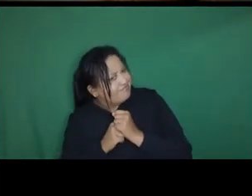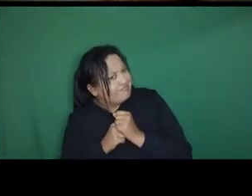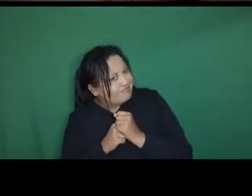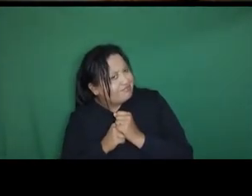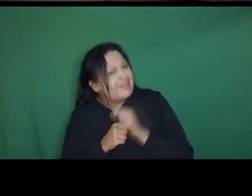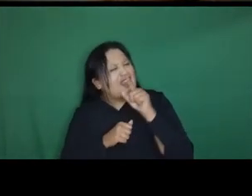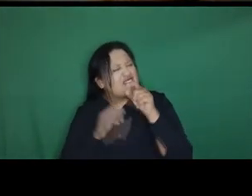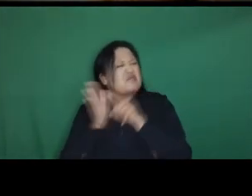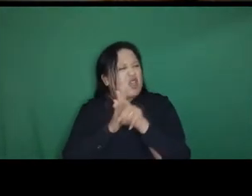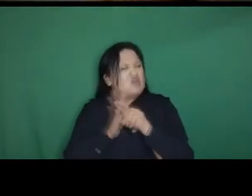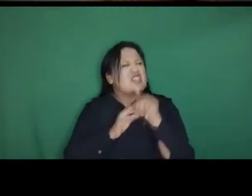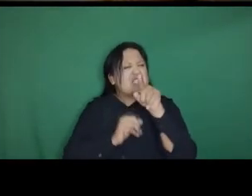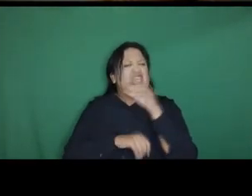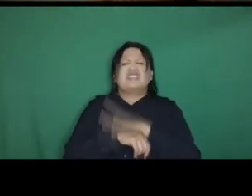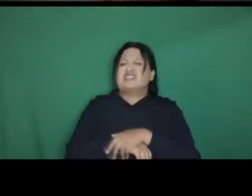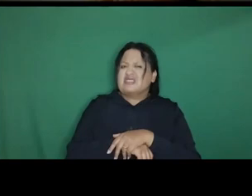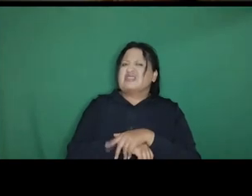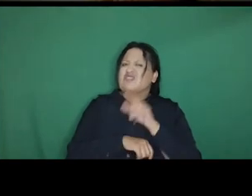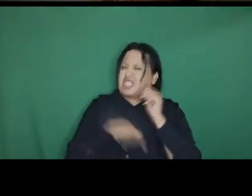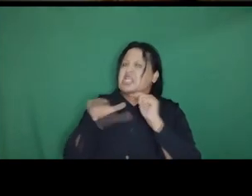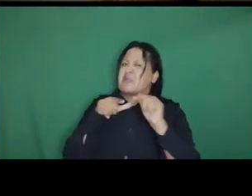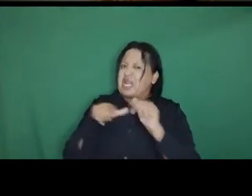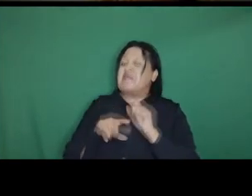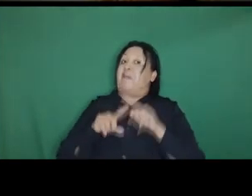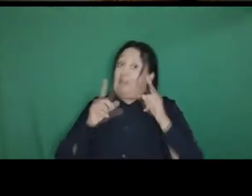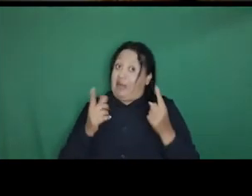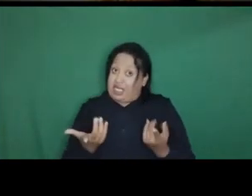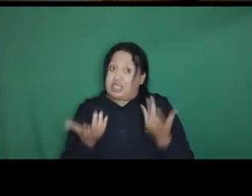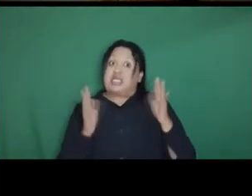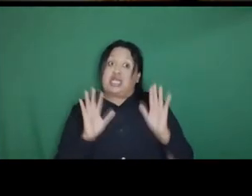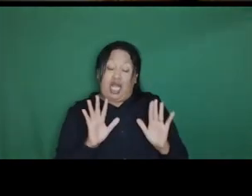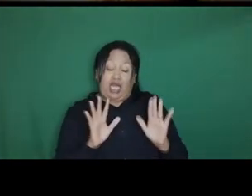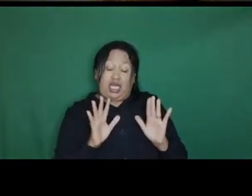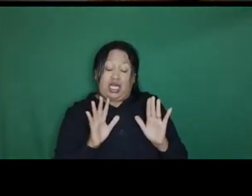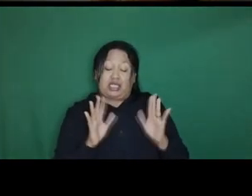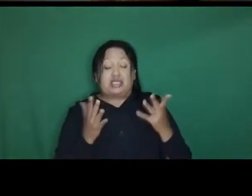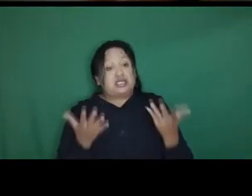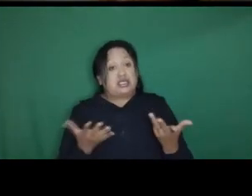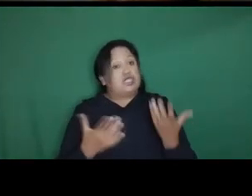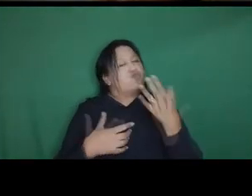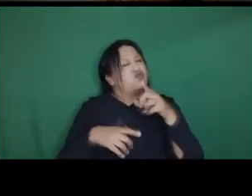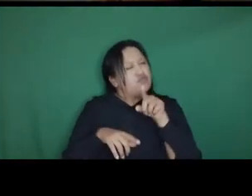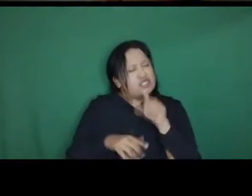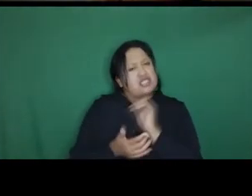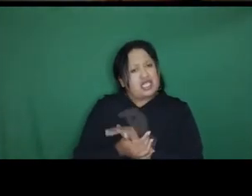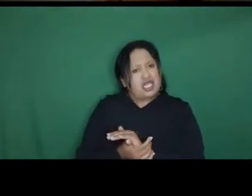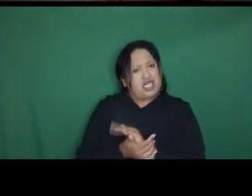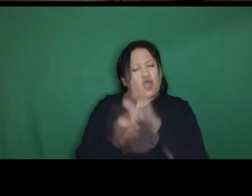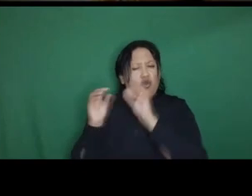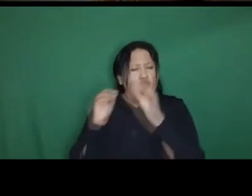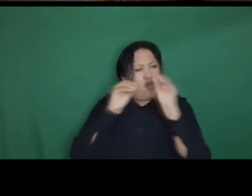essa questão a gente olha essas questões todas aqui foram né trabalhadas Mas será que de uma forma direta